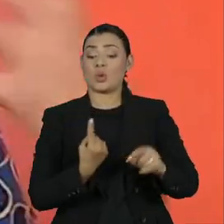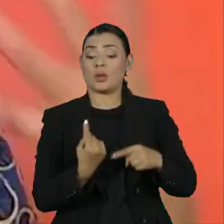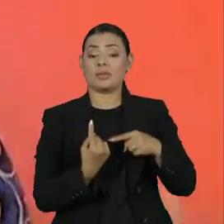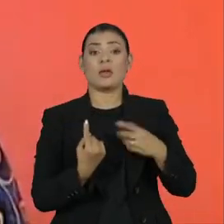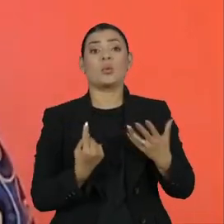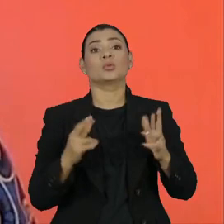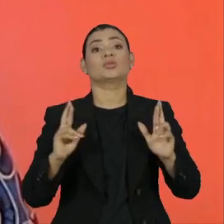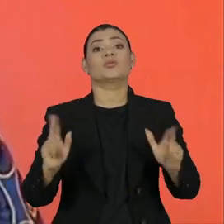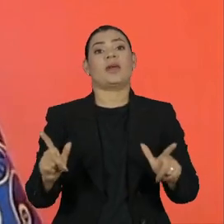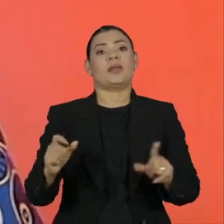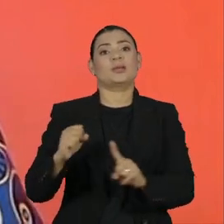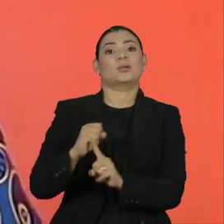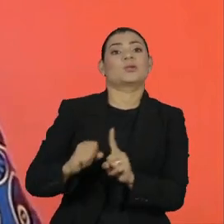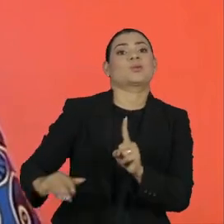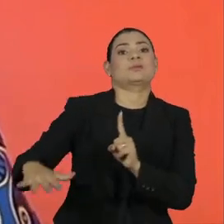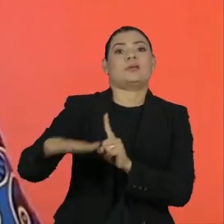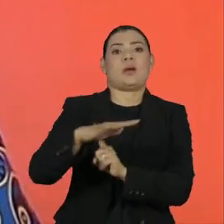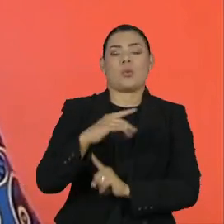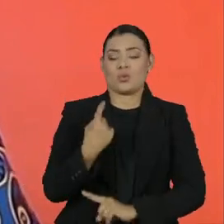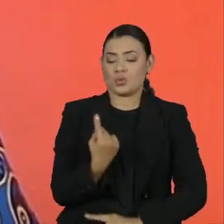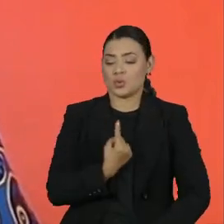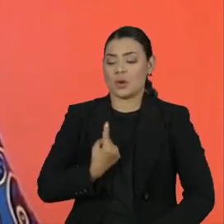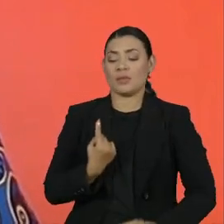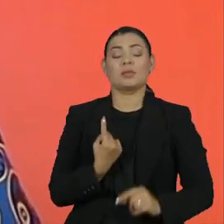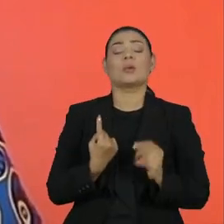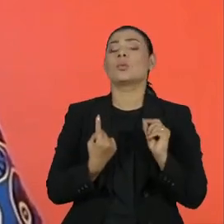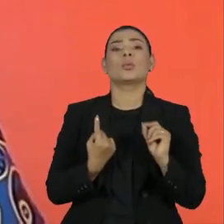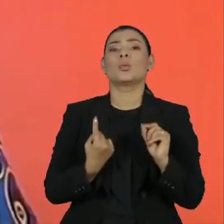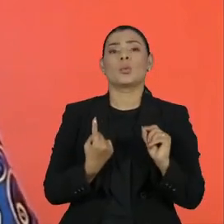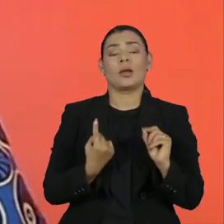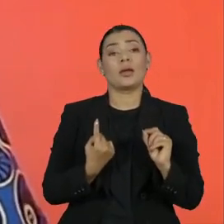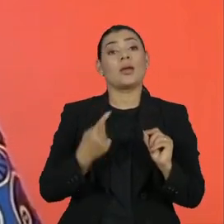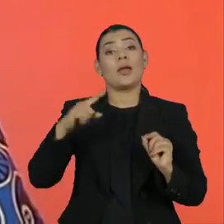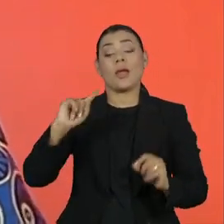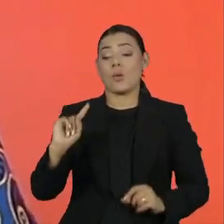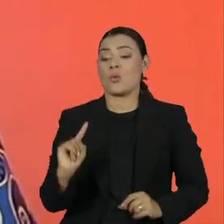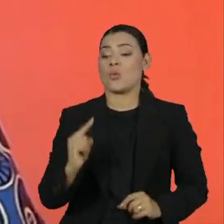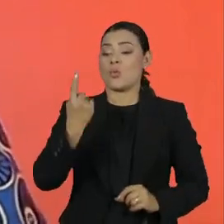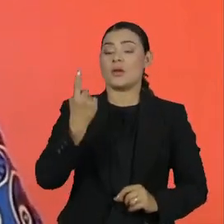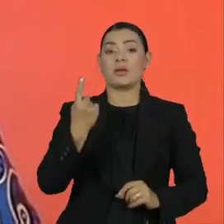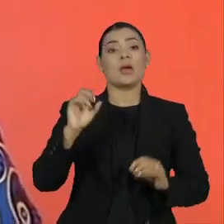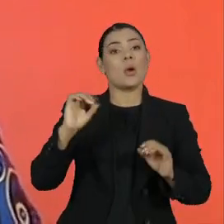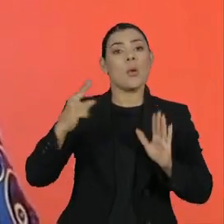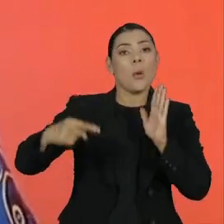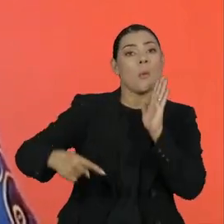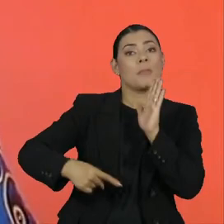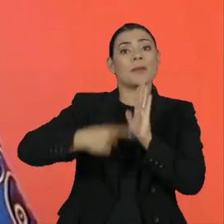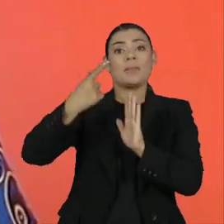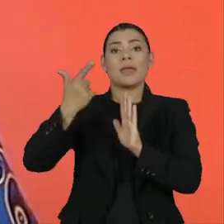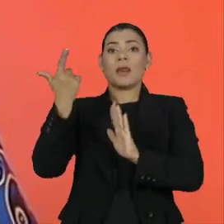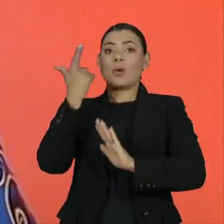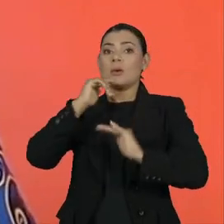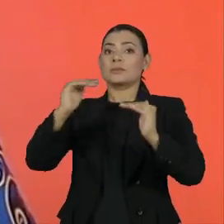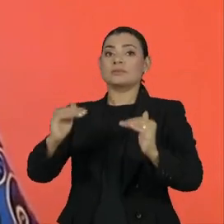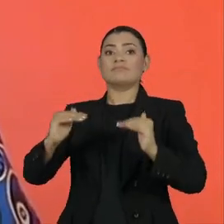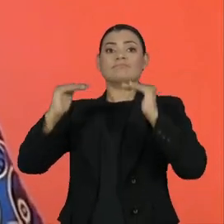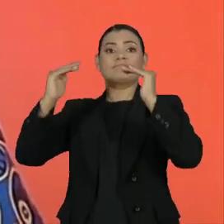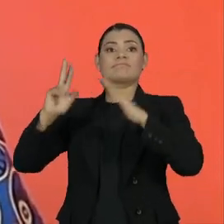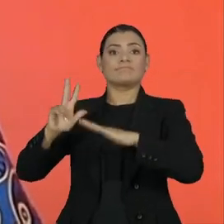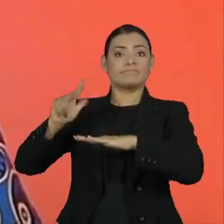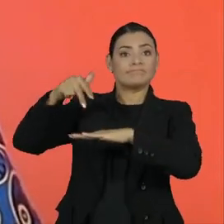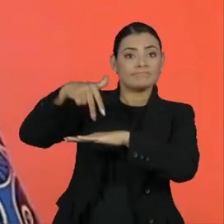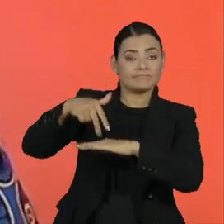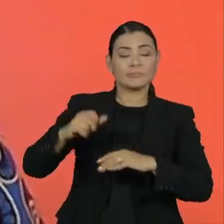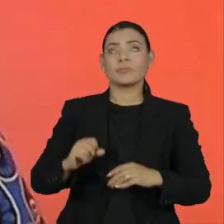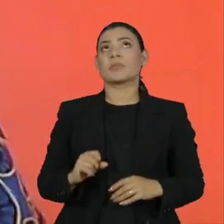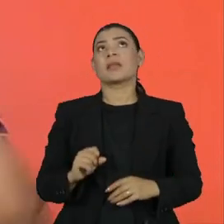solidão social, uma solidão de ser a única ou a primeira a chegar num determinado espaço,